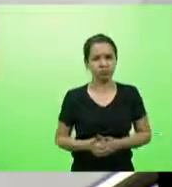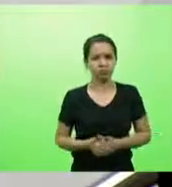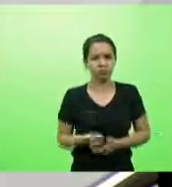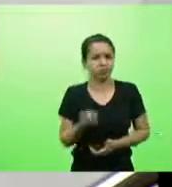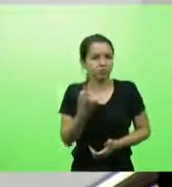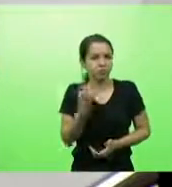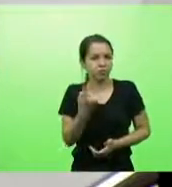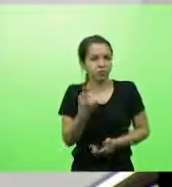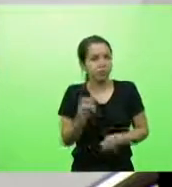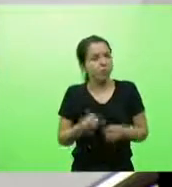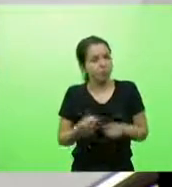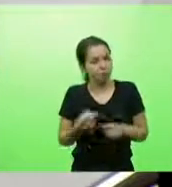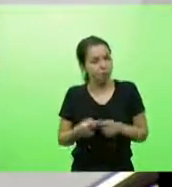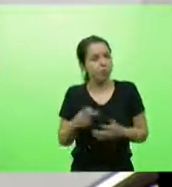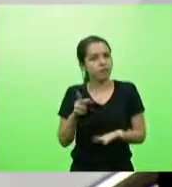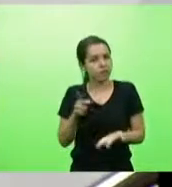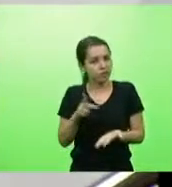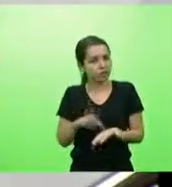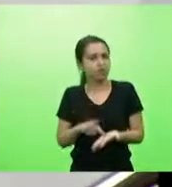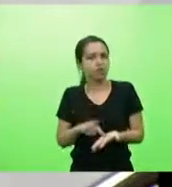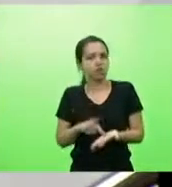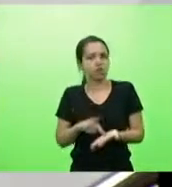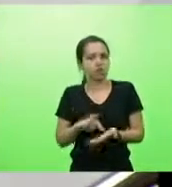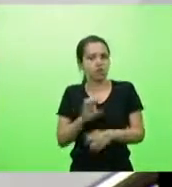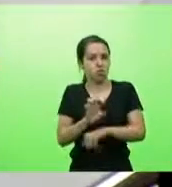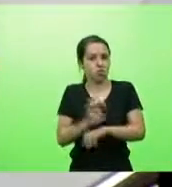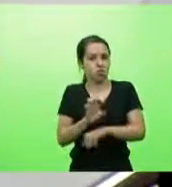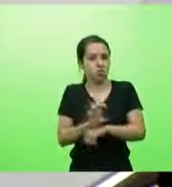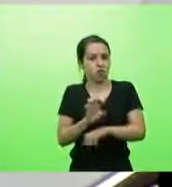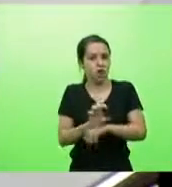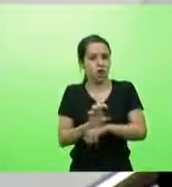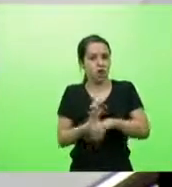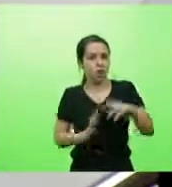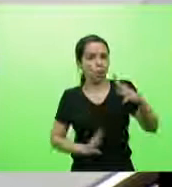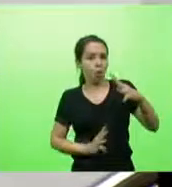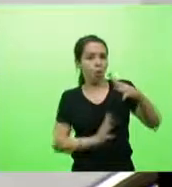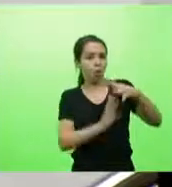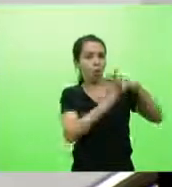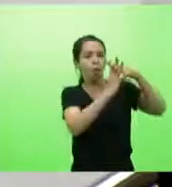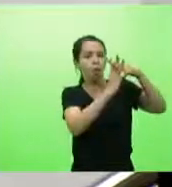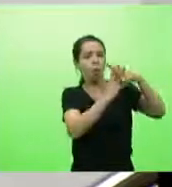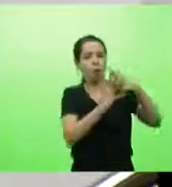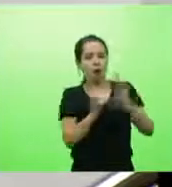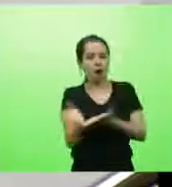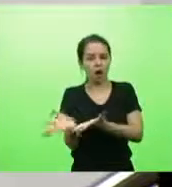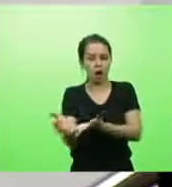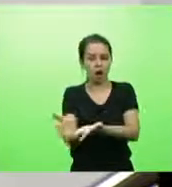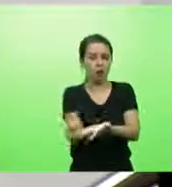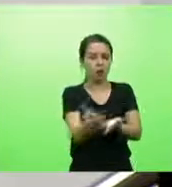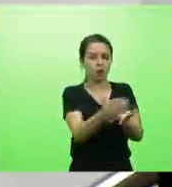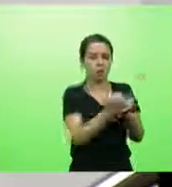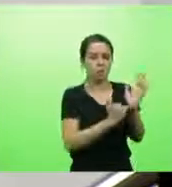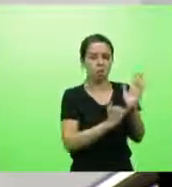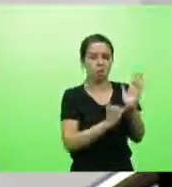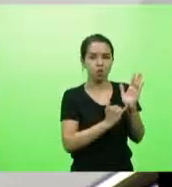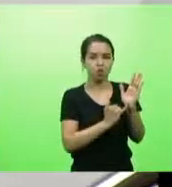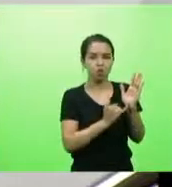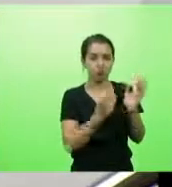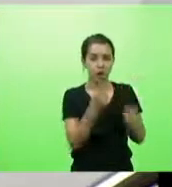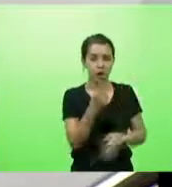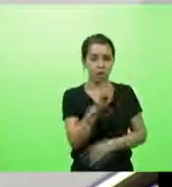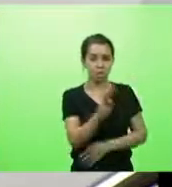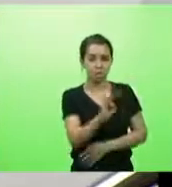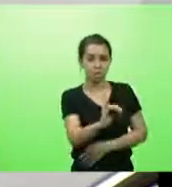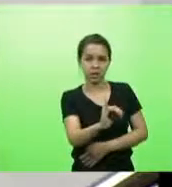porque realmente, enquanto o Estado bate recorde de arrecadação, 3 bilhões de reais, nós temos, do outro